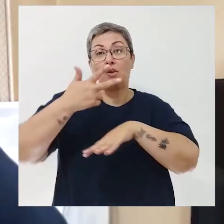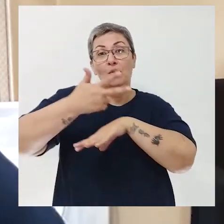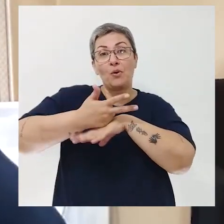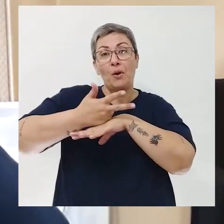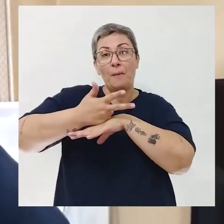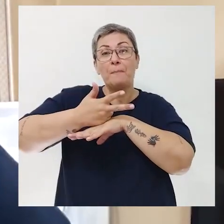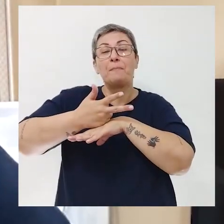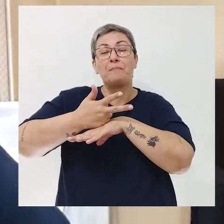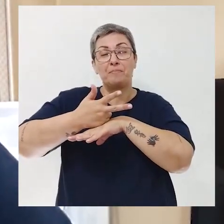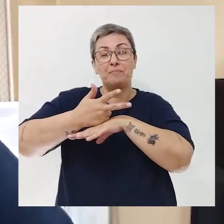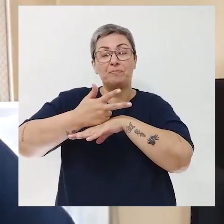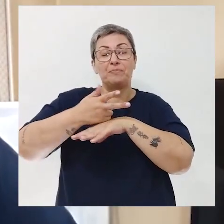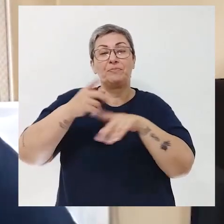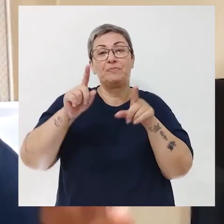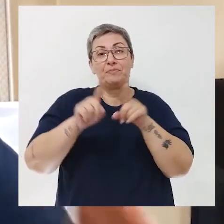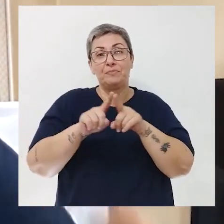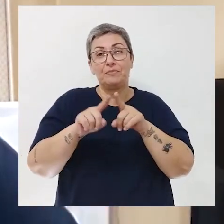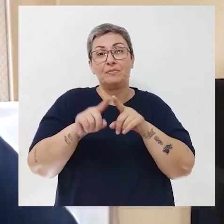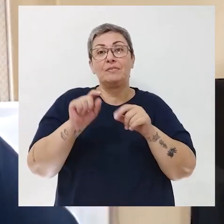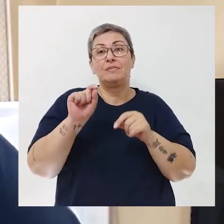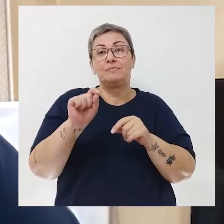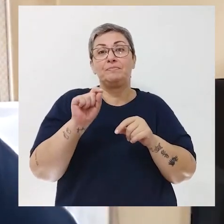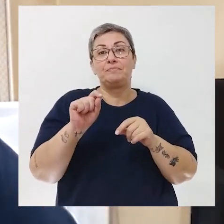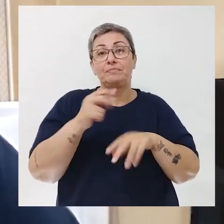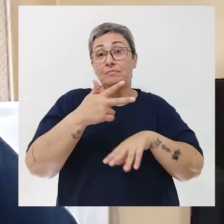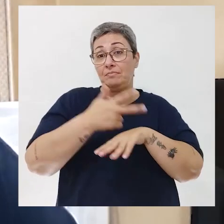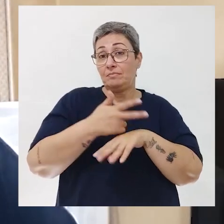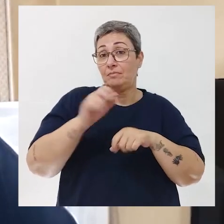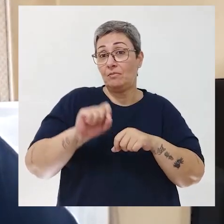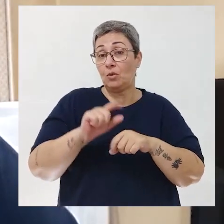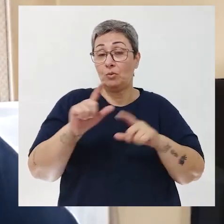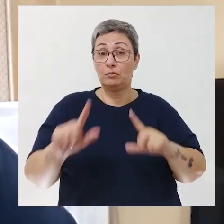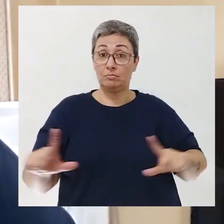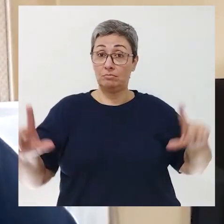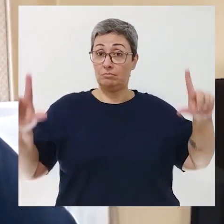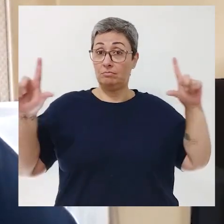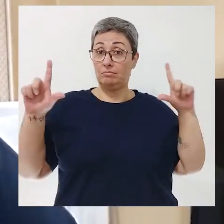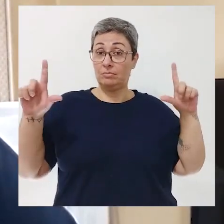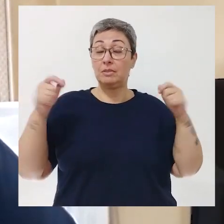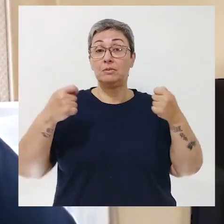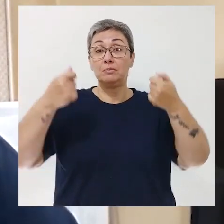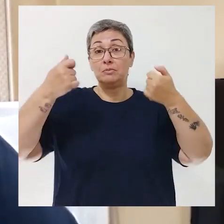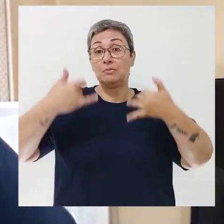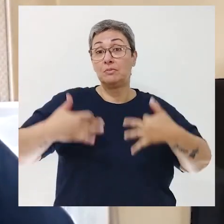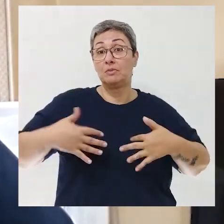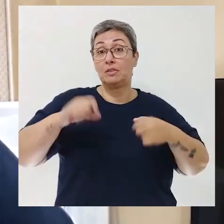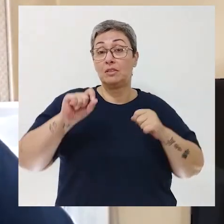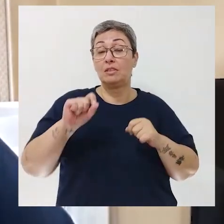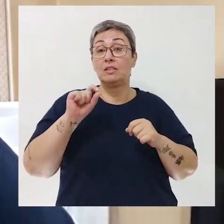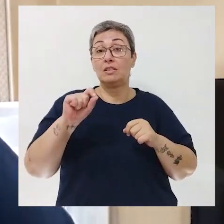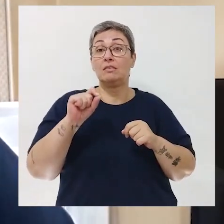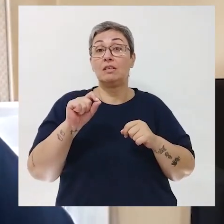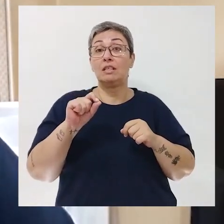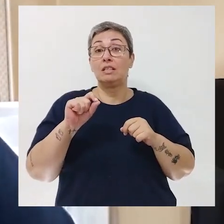um vídeo, né? Esse vídeo ou esse cartaz, ele tem que falar